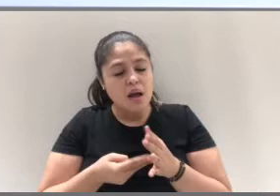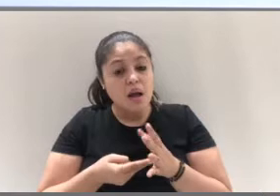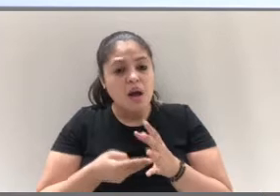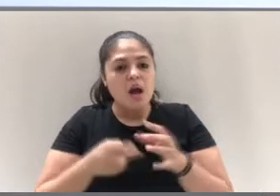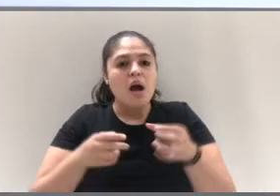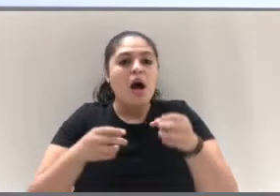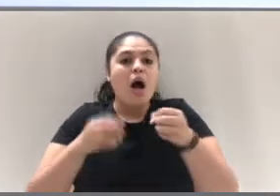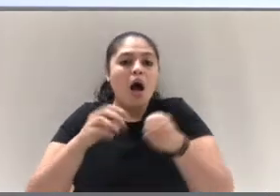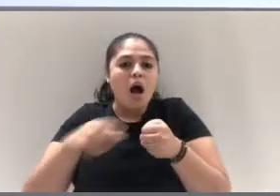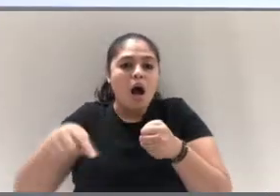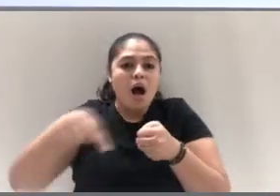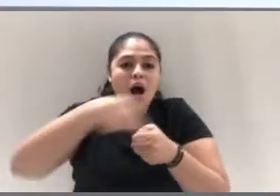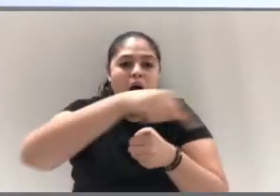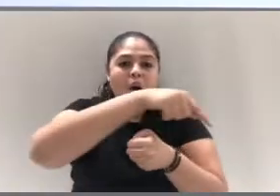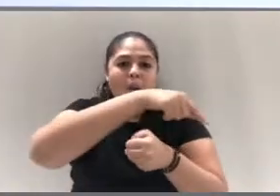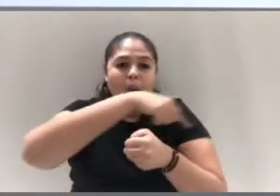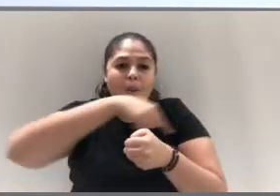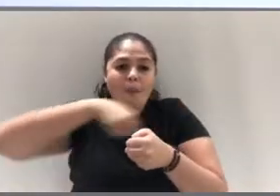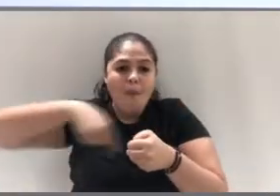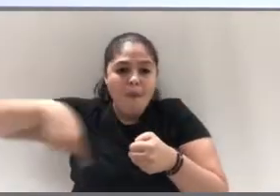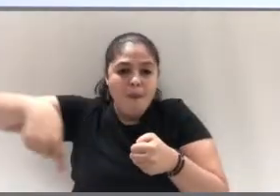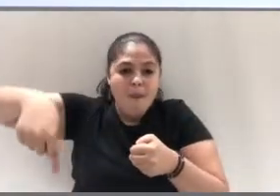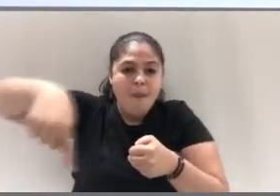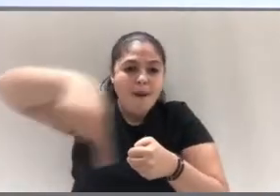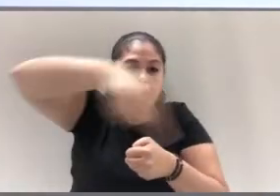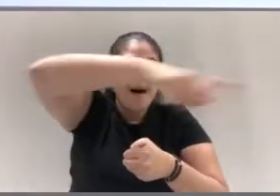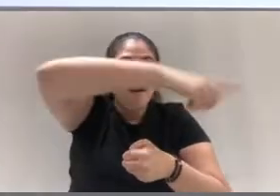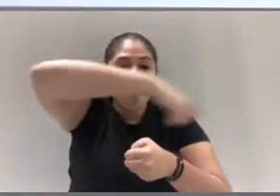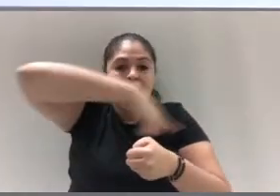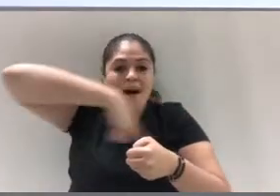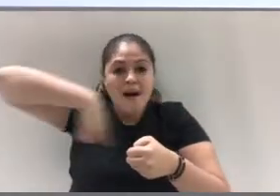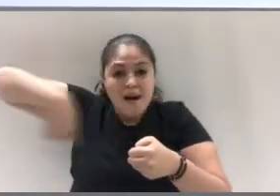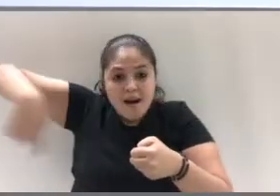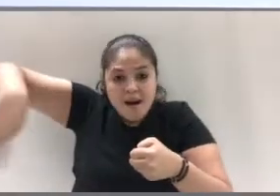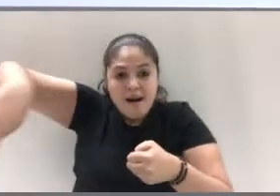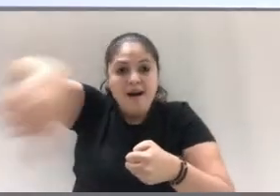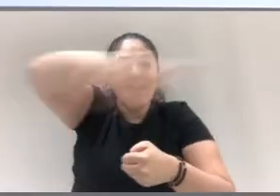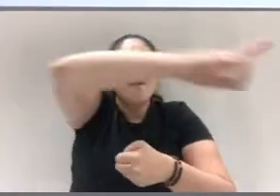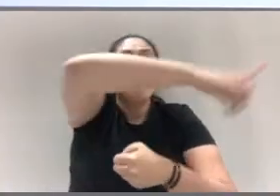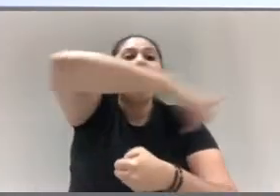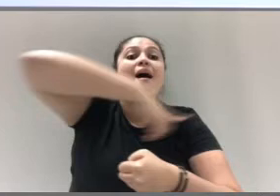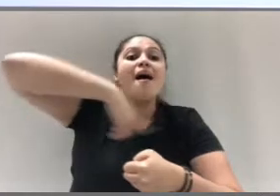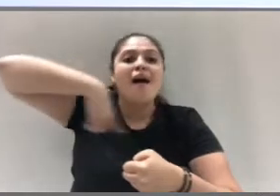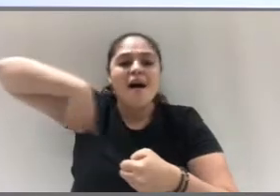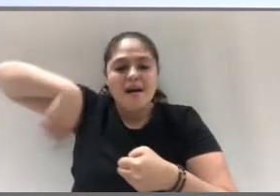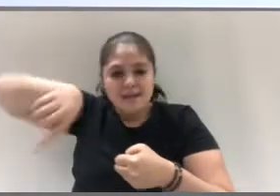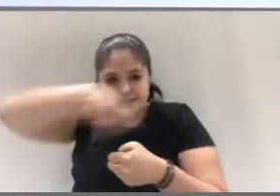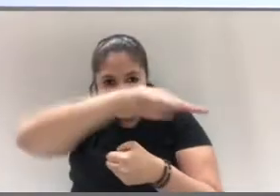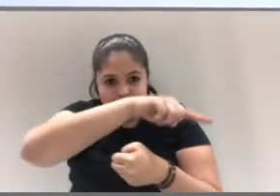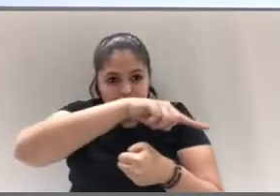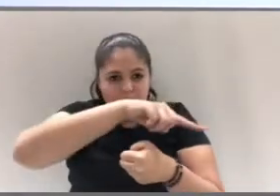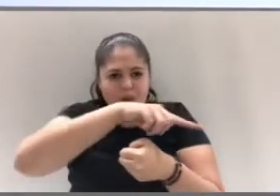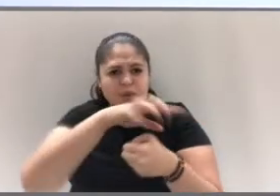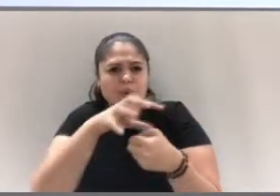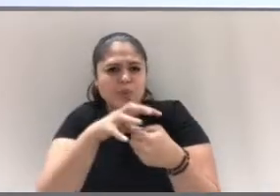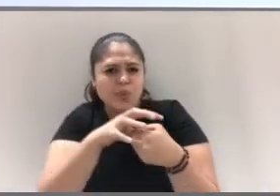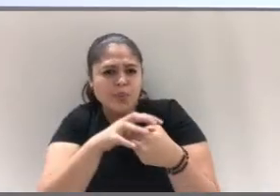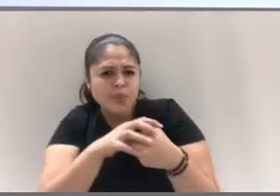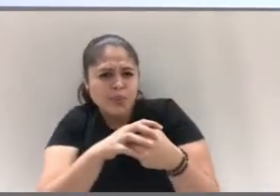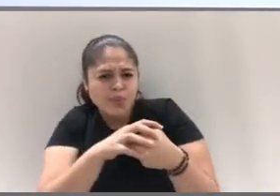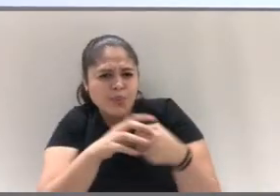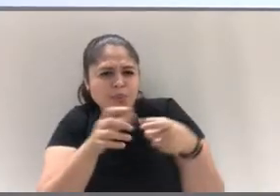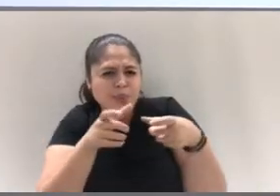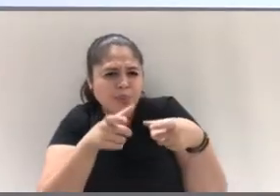órbitas em que os planetas giravam ao mesmo tempo que giravam em torno da Terra. Então eles giravam em torno de um